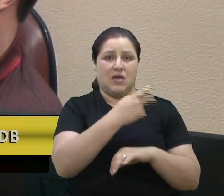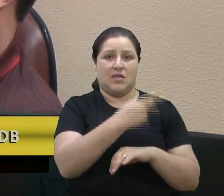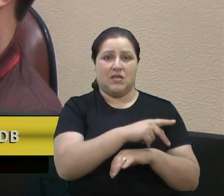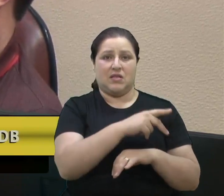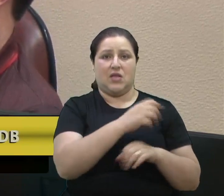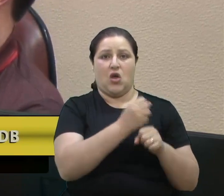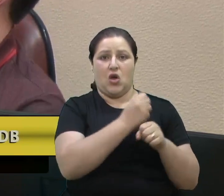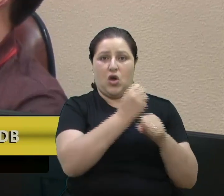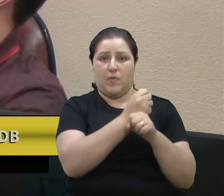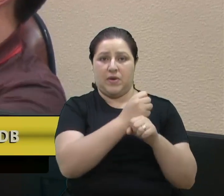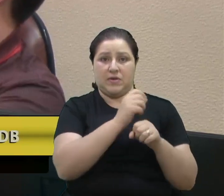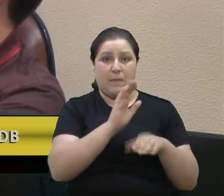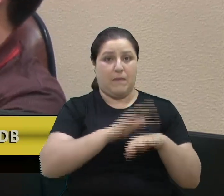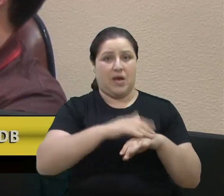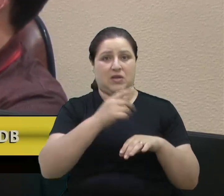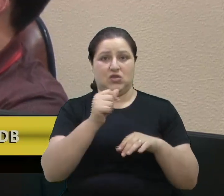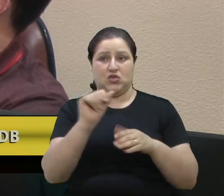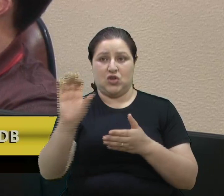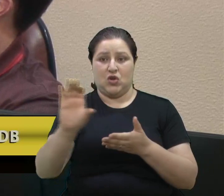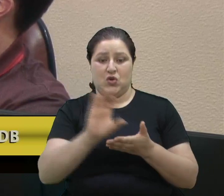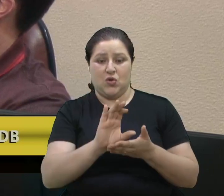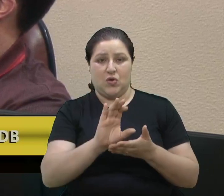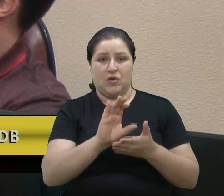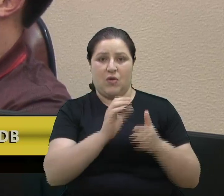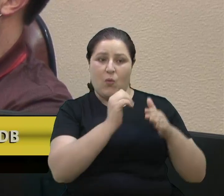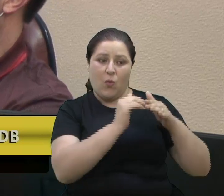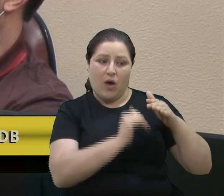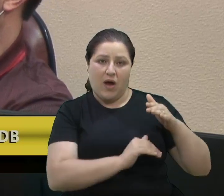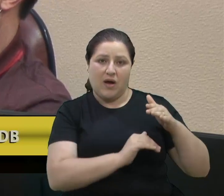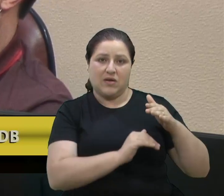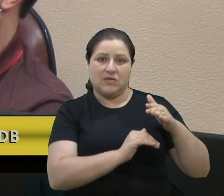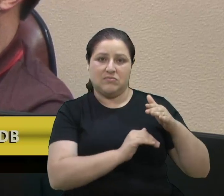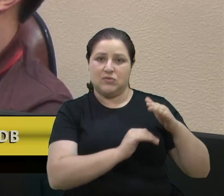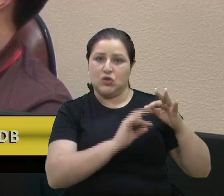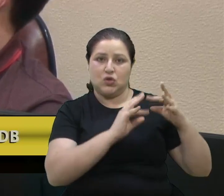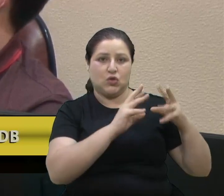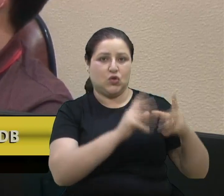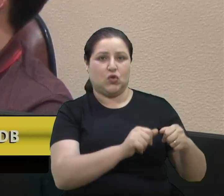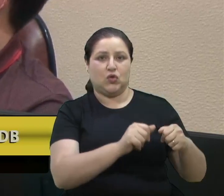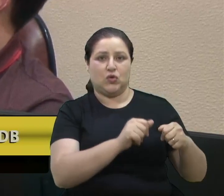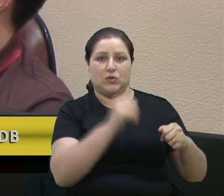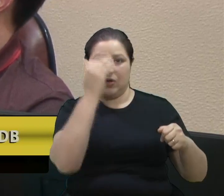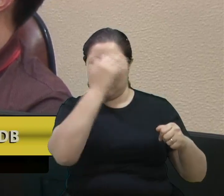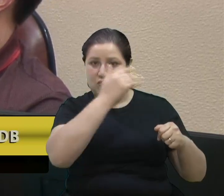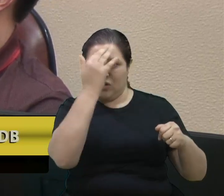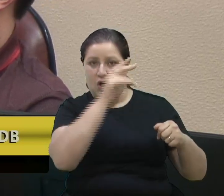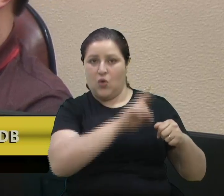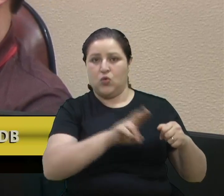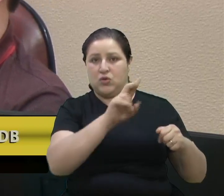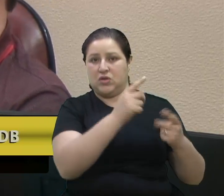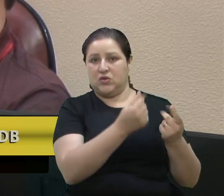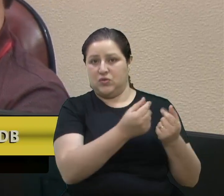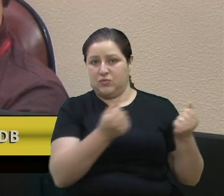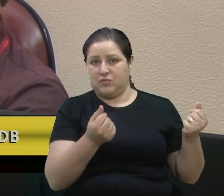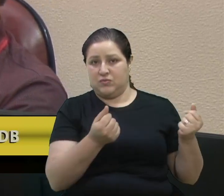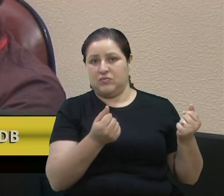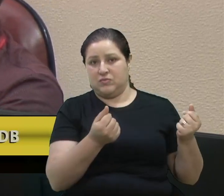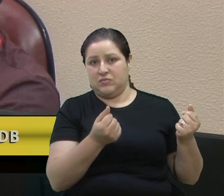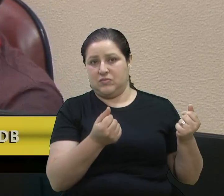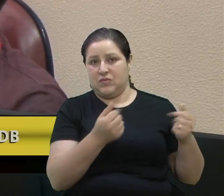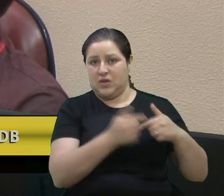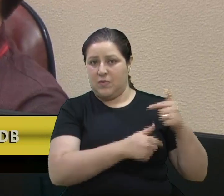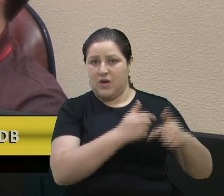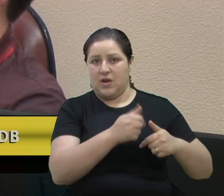um dinheiro que vai para o recurso livre do município. Então ele fica para livre atuação do prefeito. Né? Então é importante, o senhor está